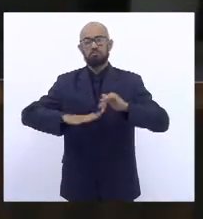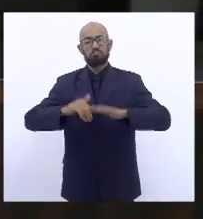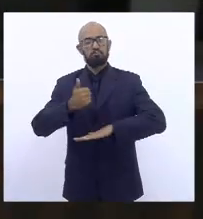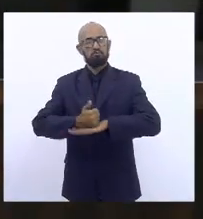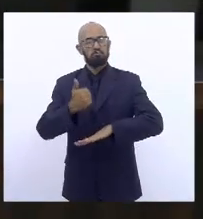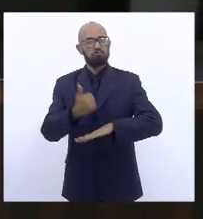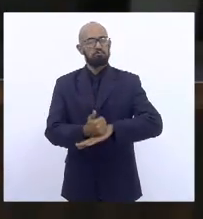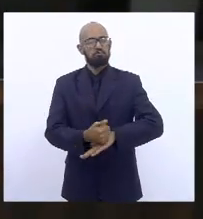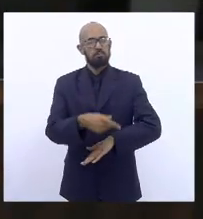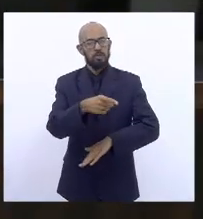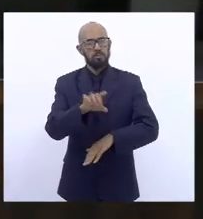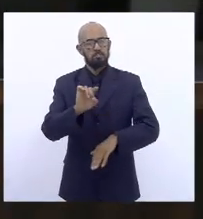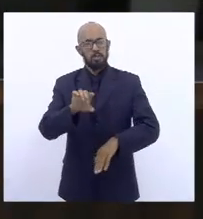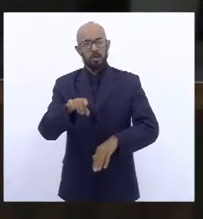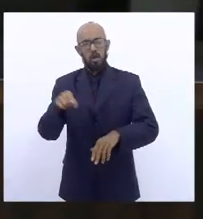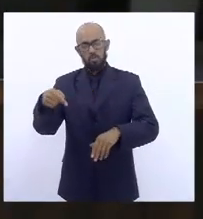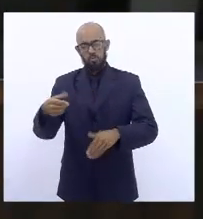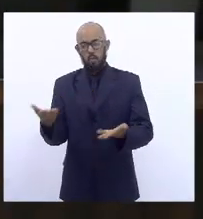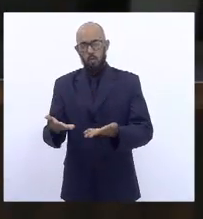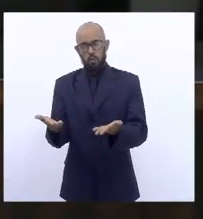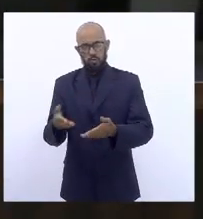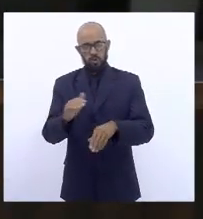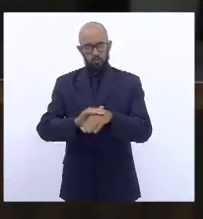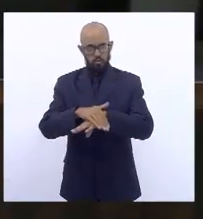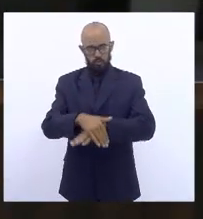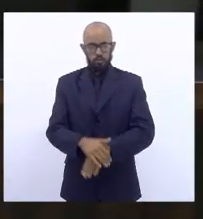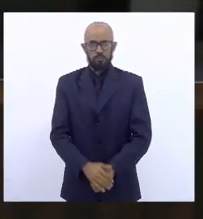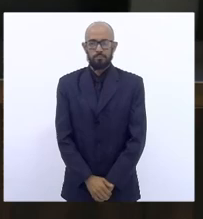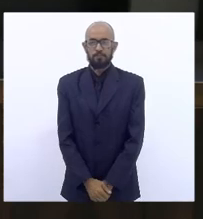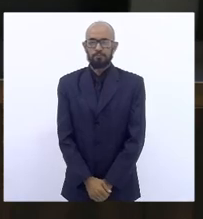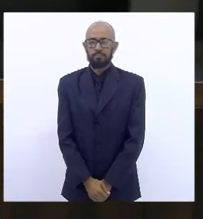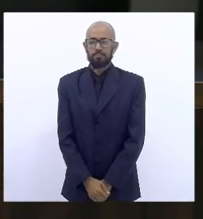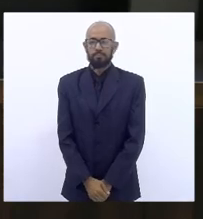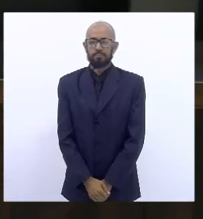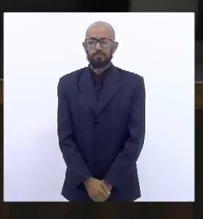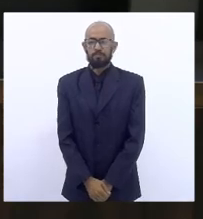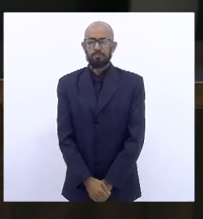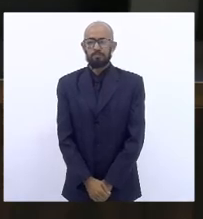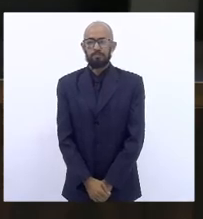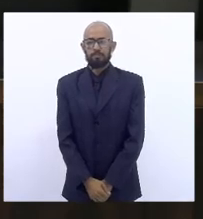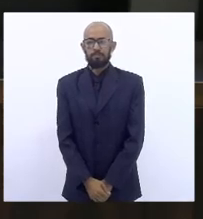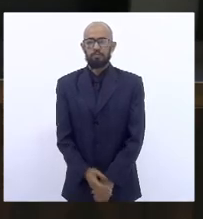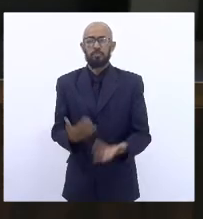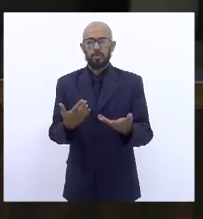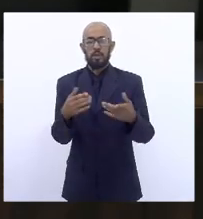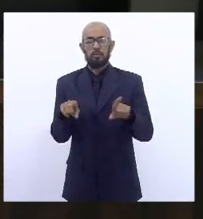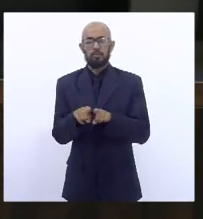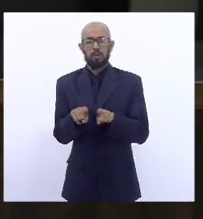de hoje, e uma querida amiga também. E quero também